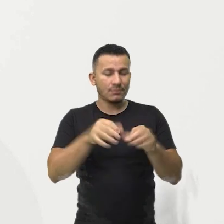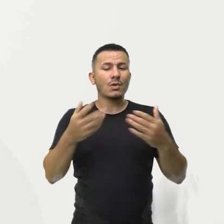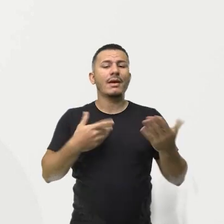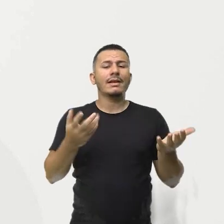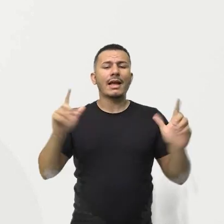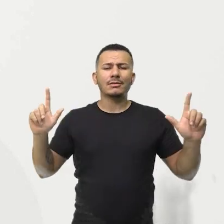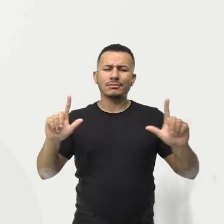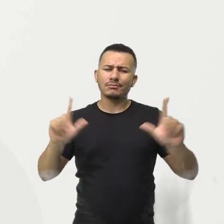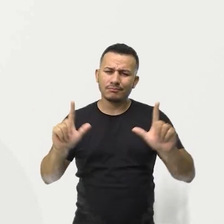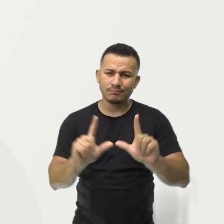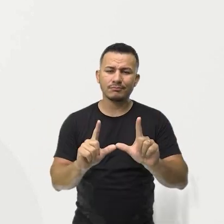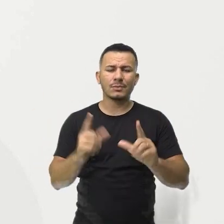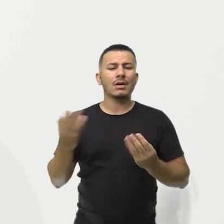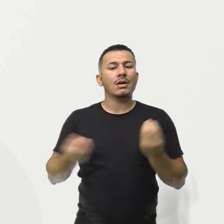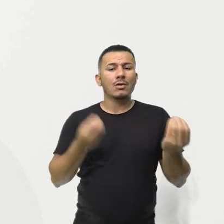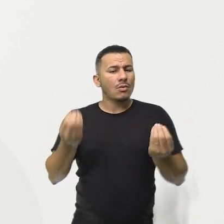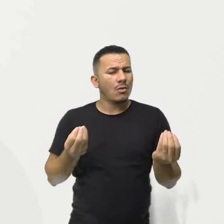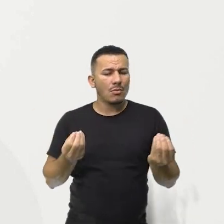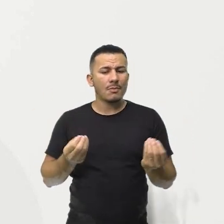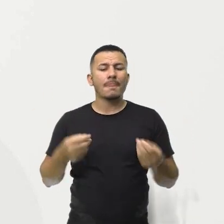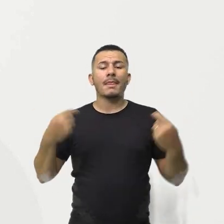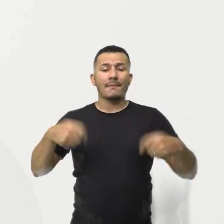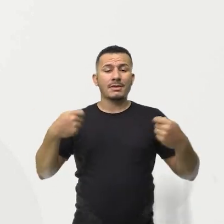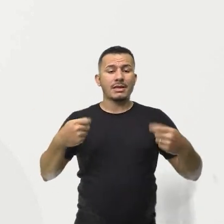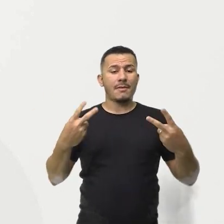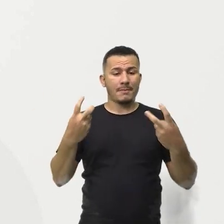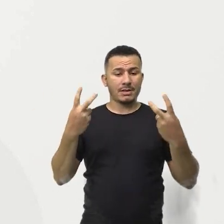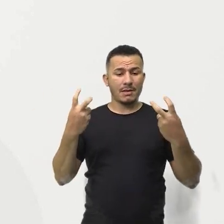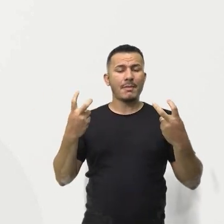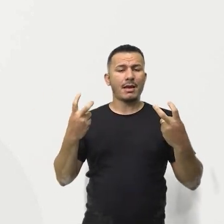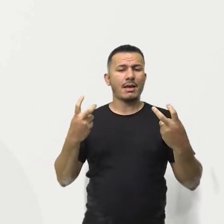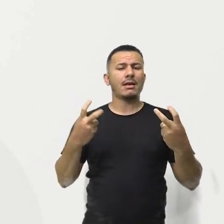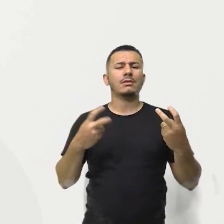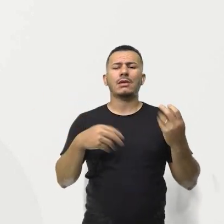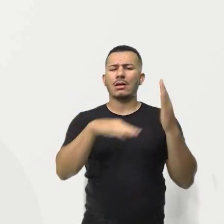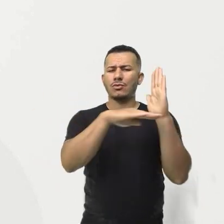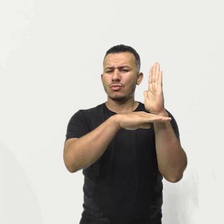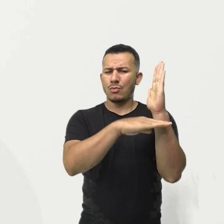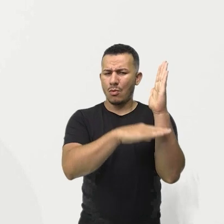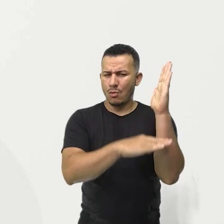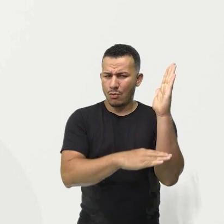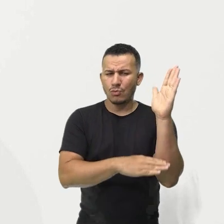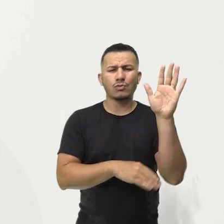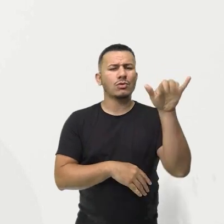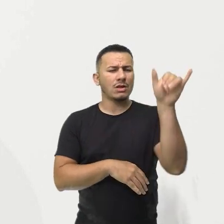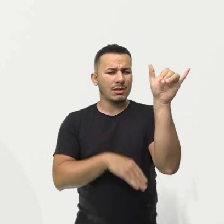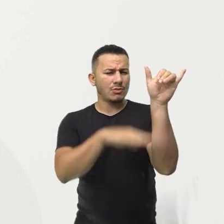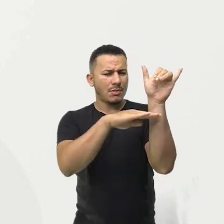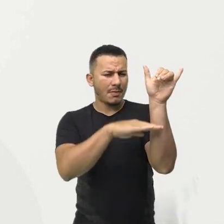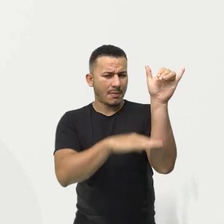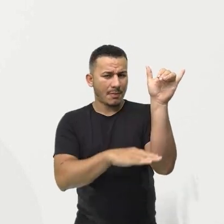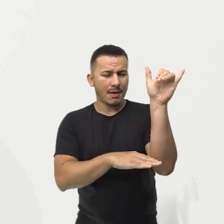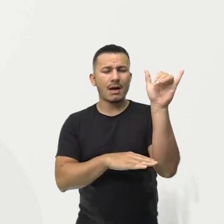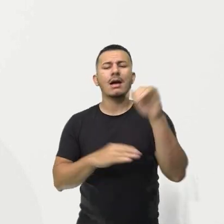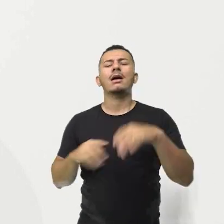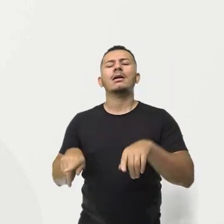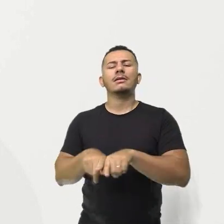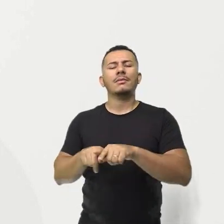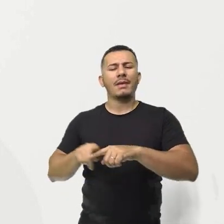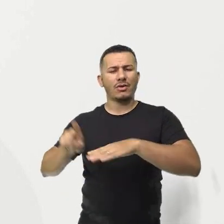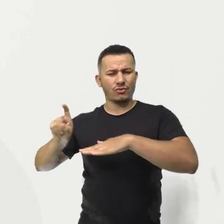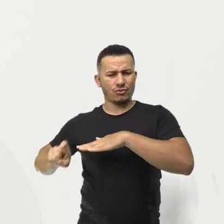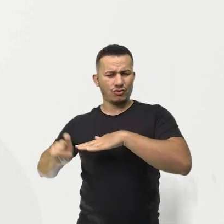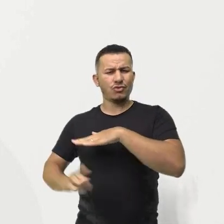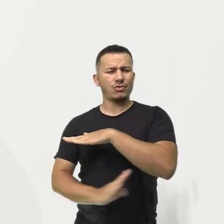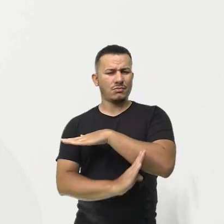dividir por 2. Então, tá aí o esboço da casa, aí, da planta da casa aí que o Marcos construiu. Ele quer reduzir essa